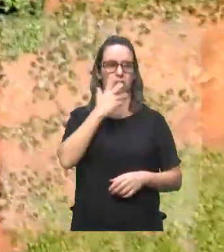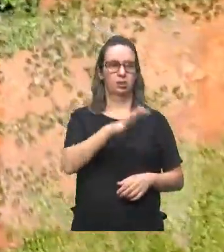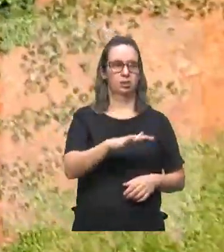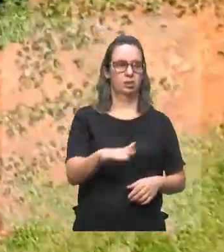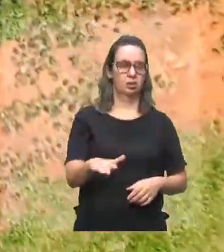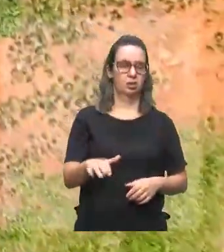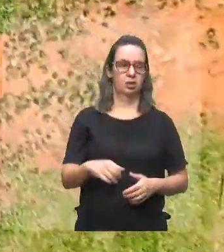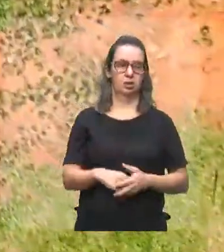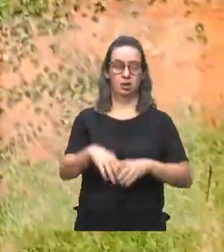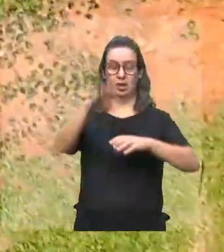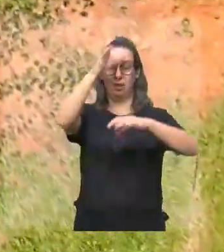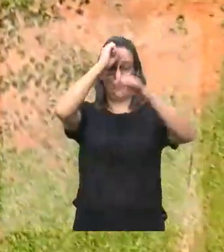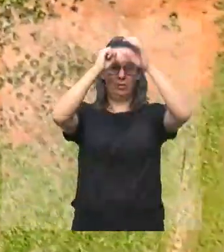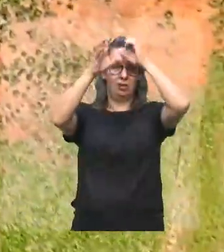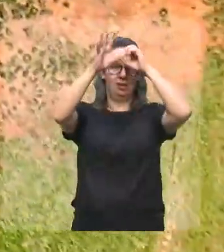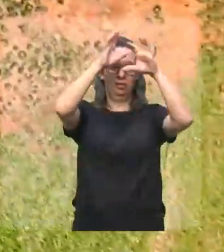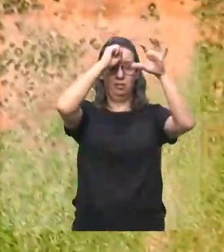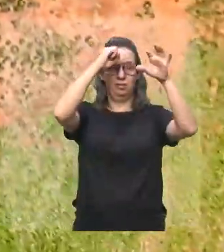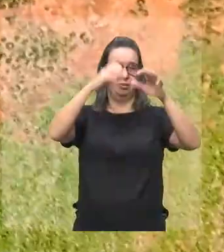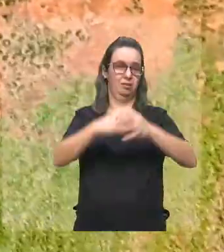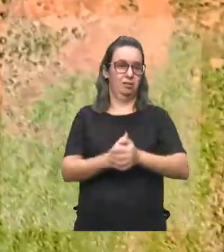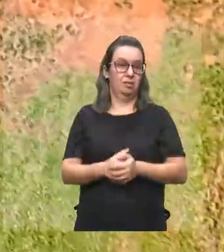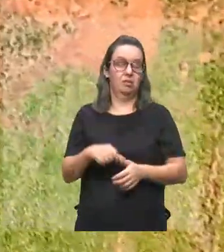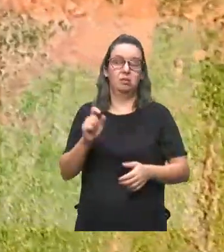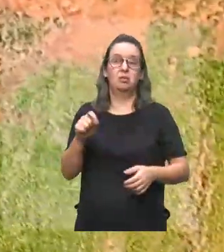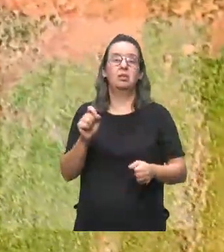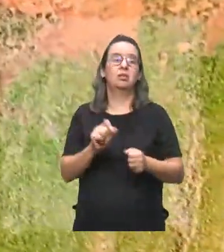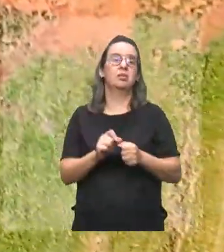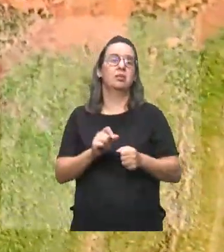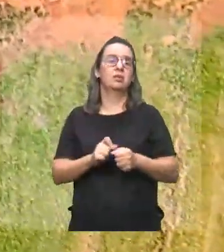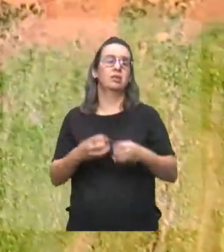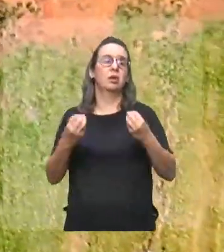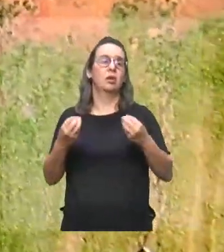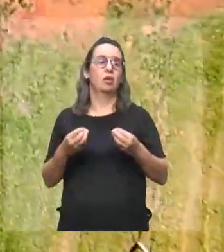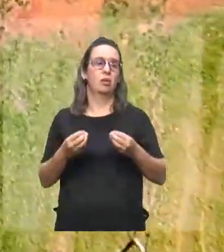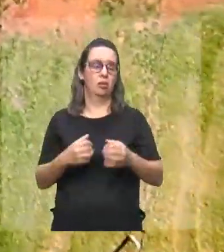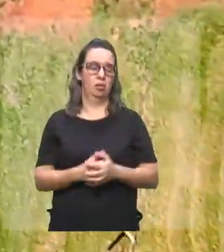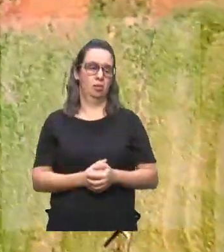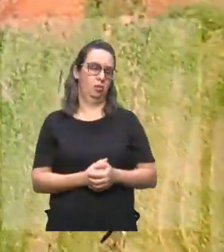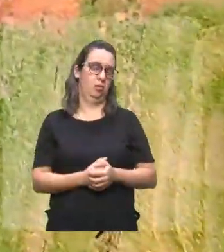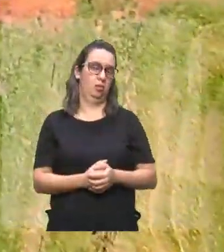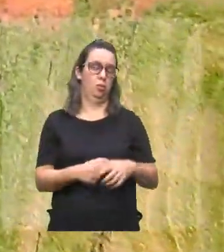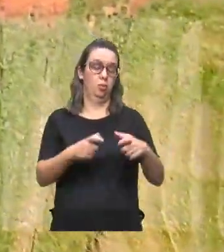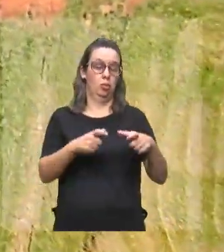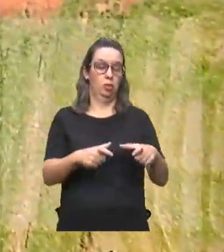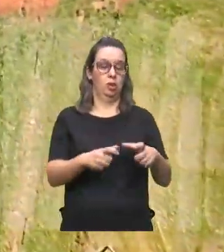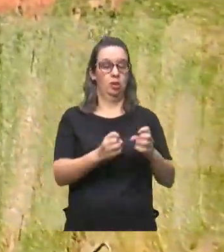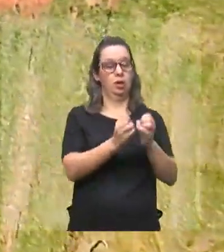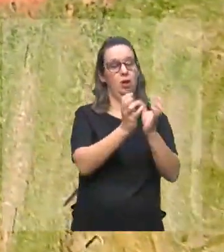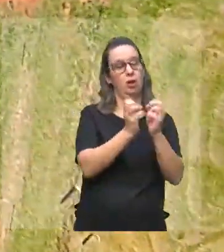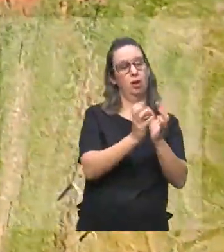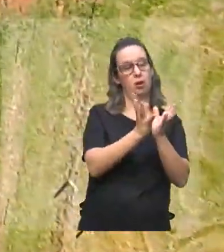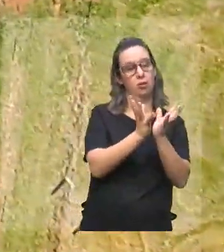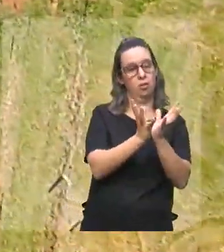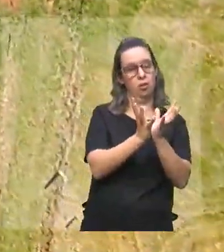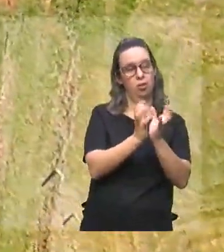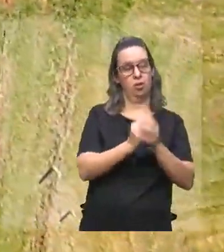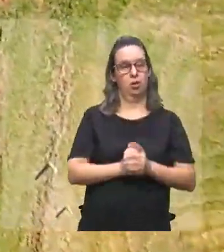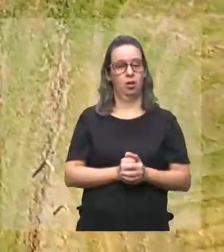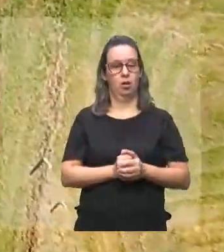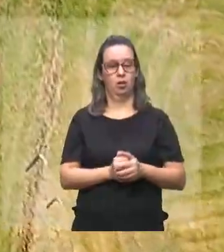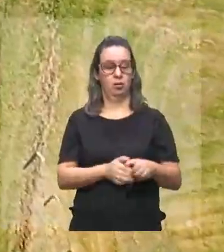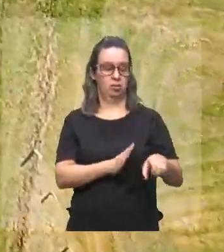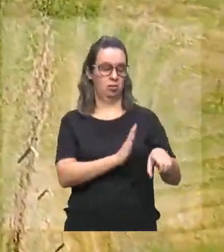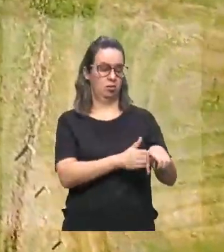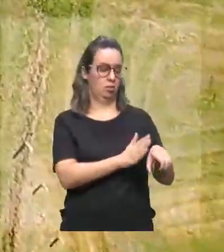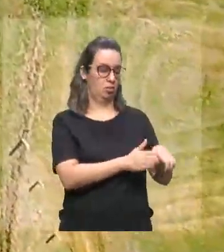em uma horta comunitária? Ou numa horta, né? Seria alface, almeirão, cebolinha,